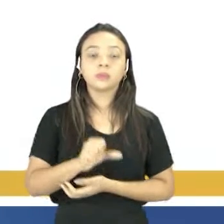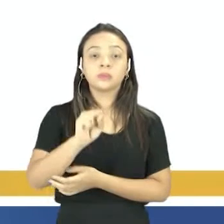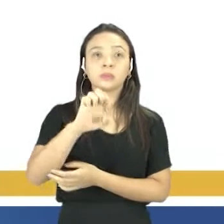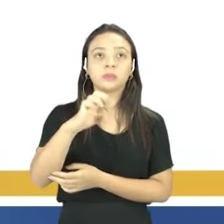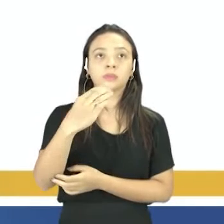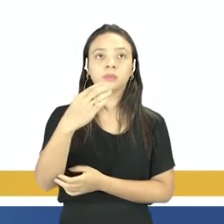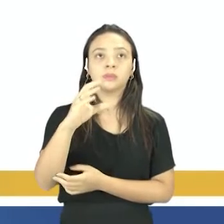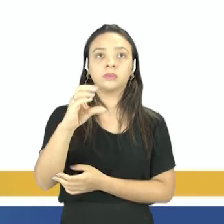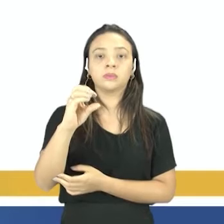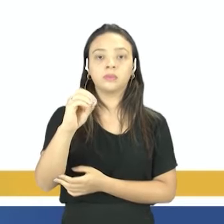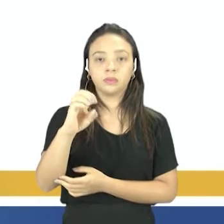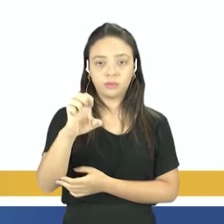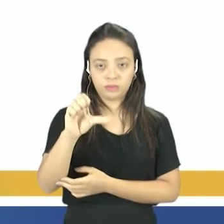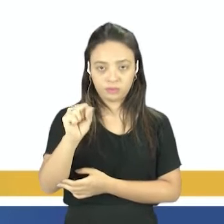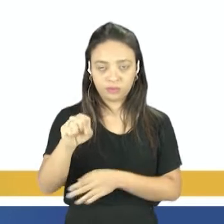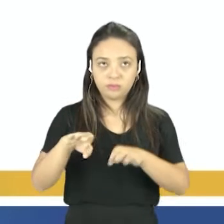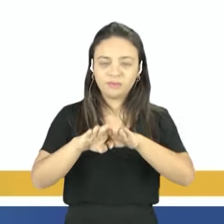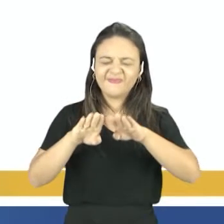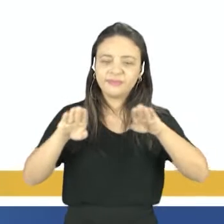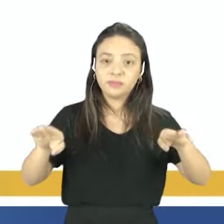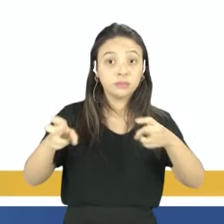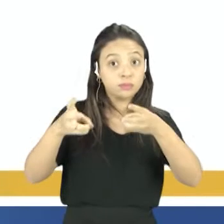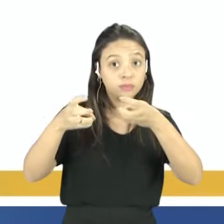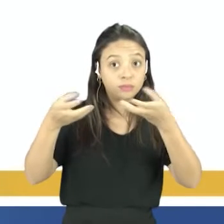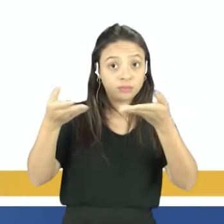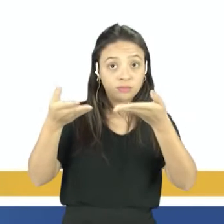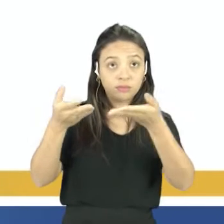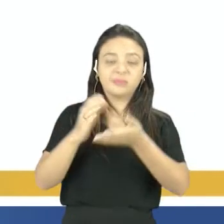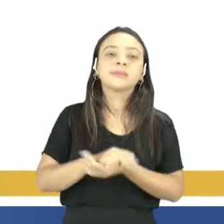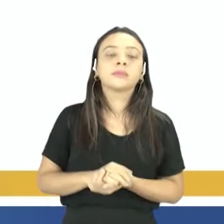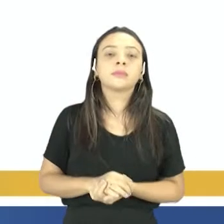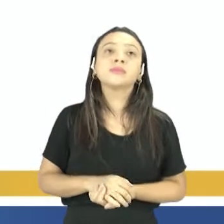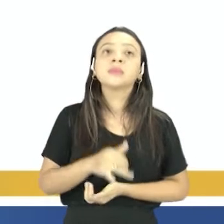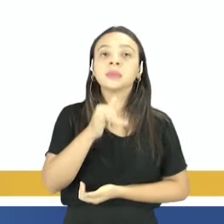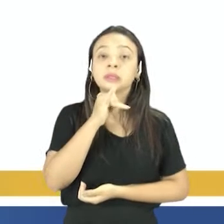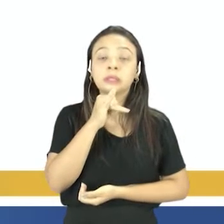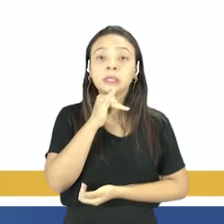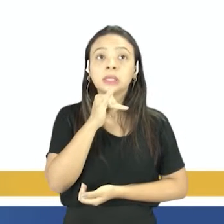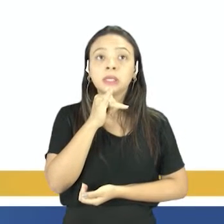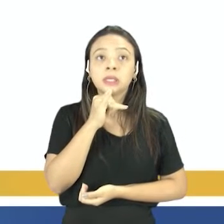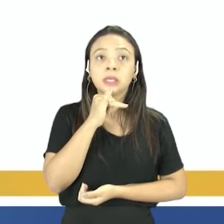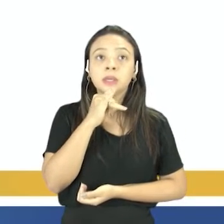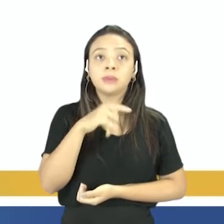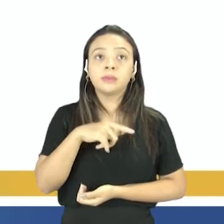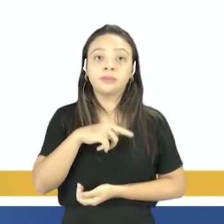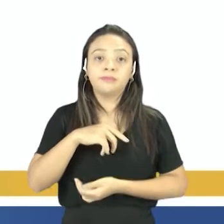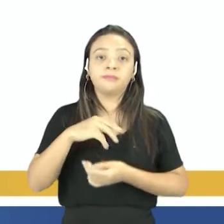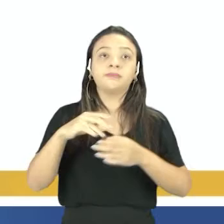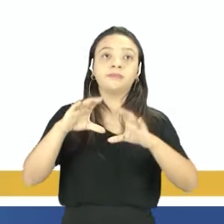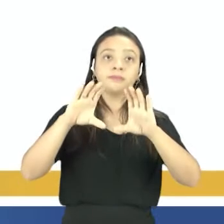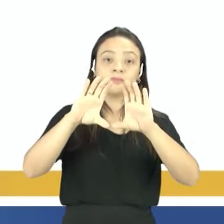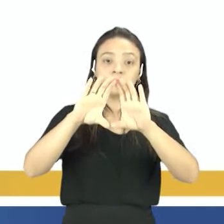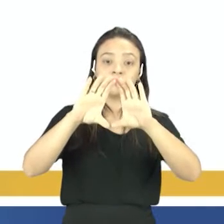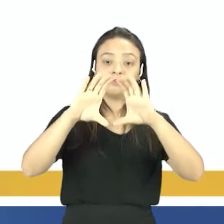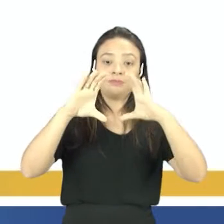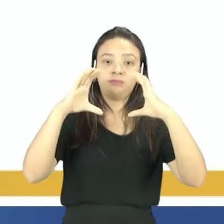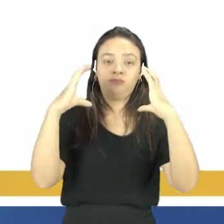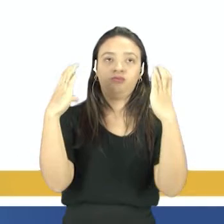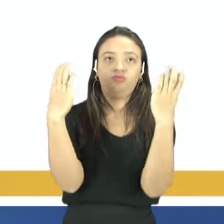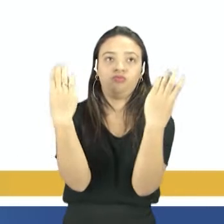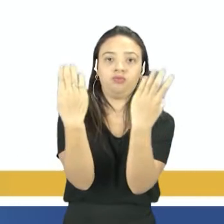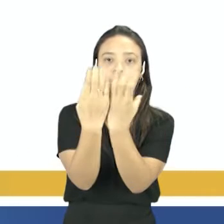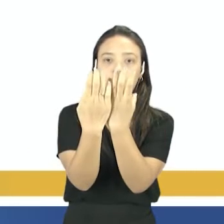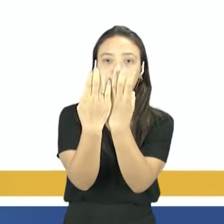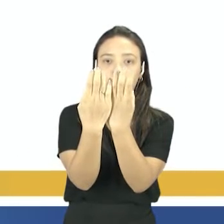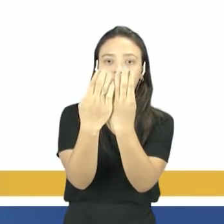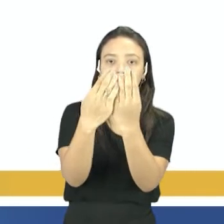Secções planas. Continuando. Agora, repare nessa secção plana aqui gerada pela intersecção de uma esfera com